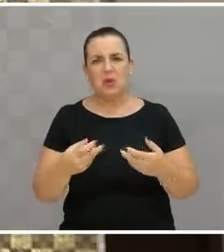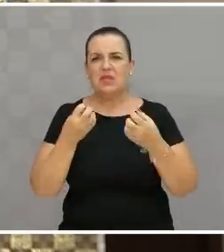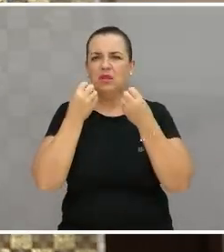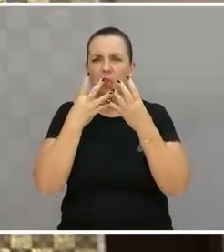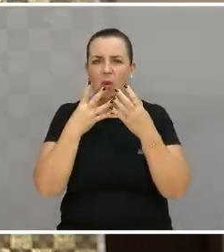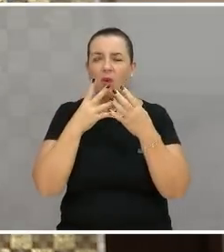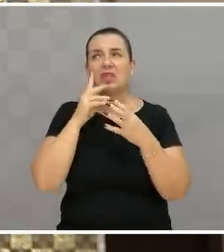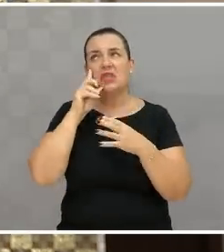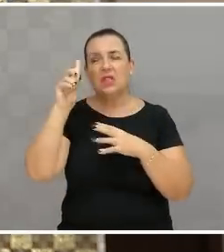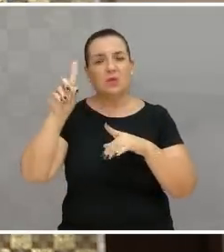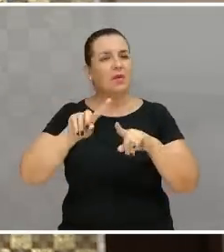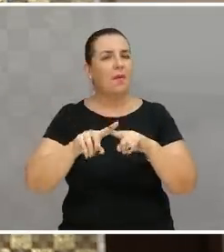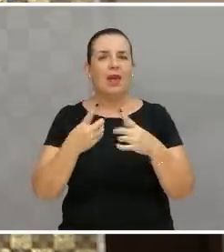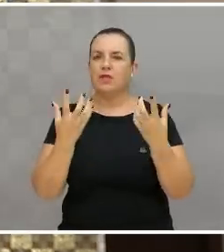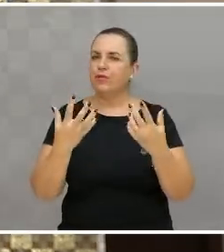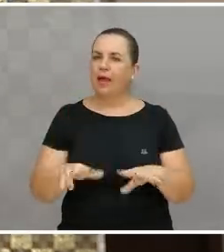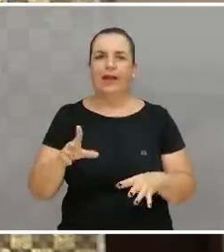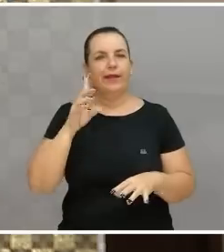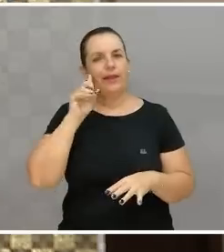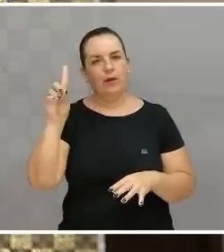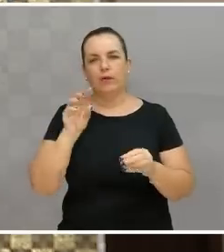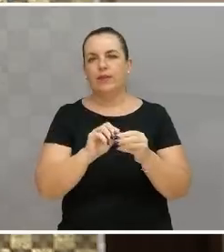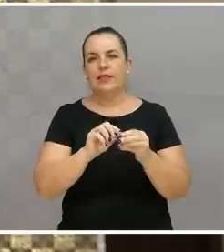Deus, mas não querem Deus.